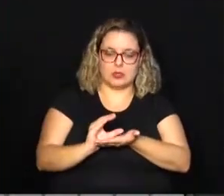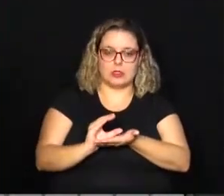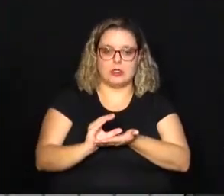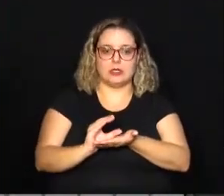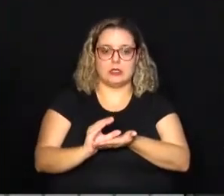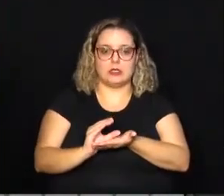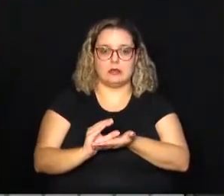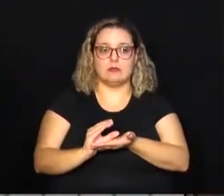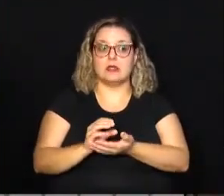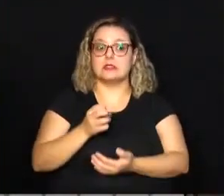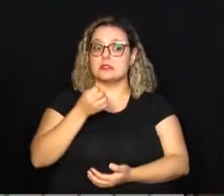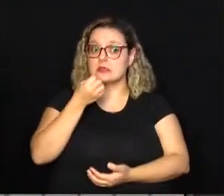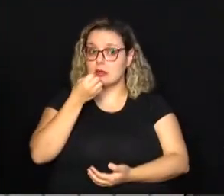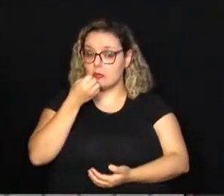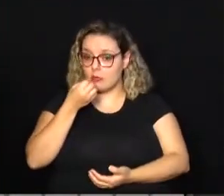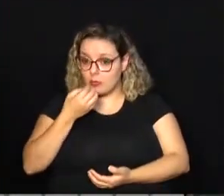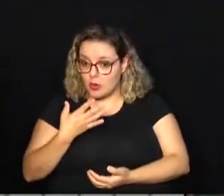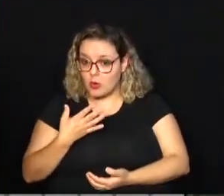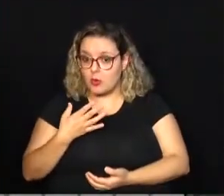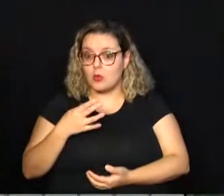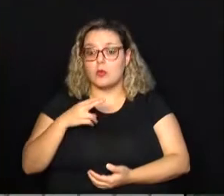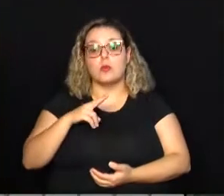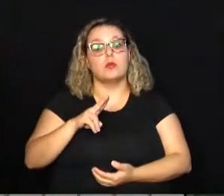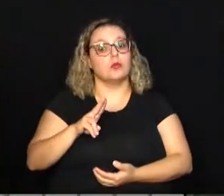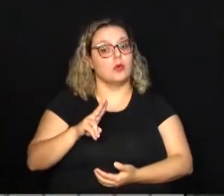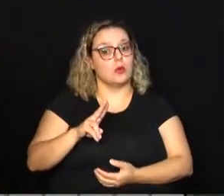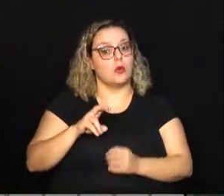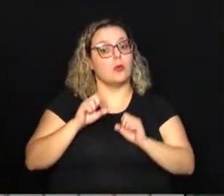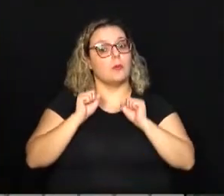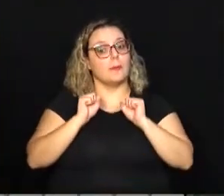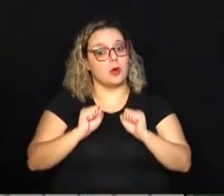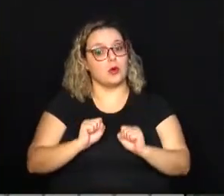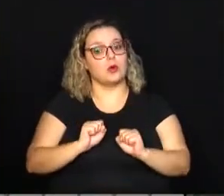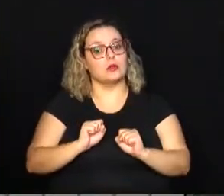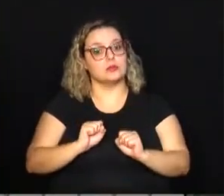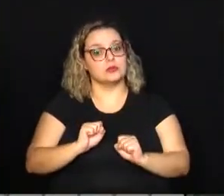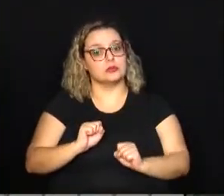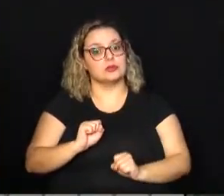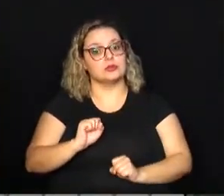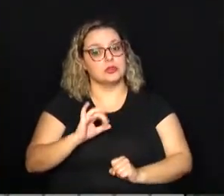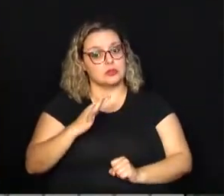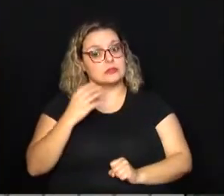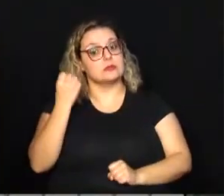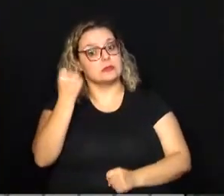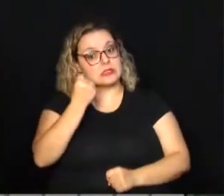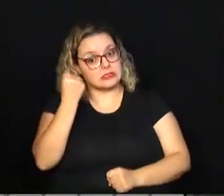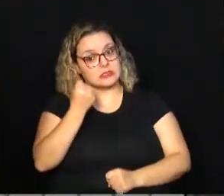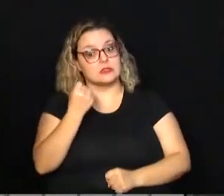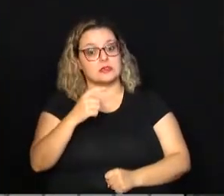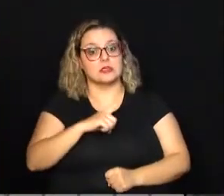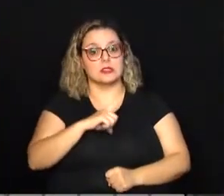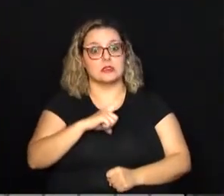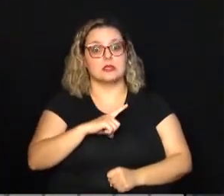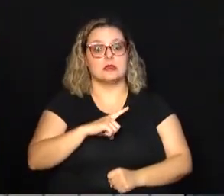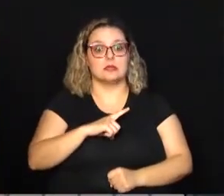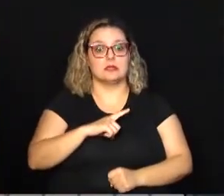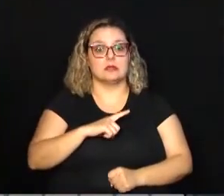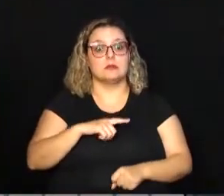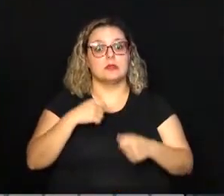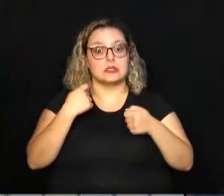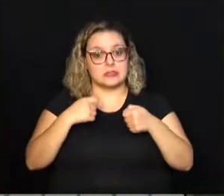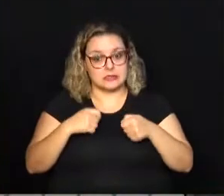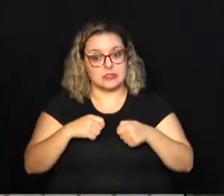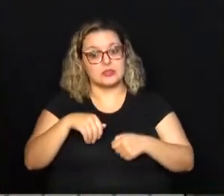será suficiente ou o cenário ele pode se tornar mais crítico e nós tenhamos aí a necessidade de